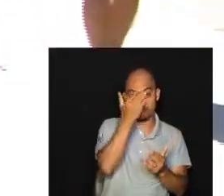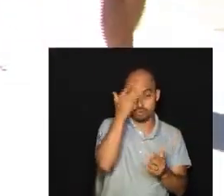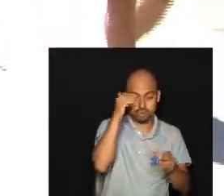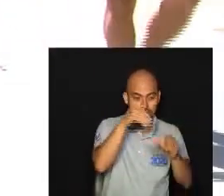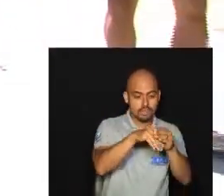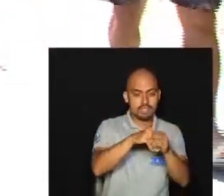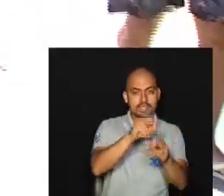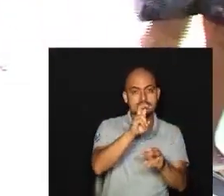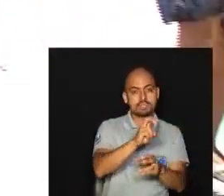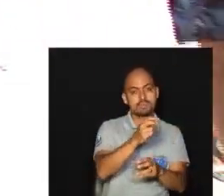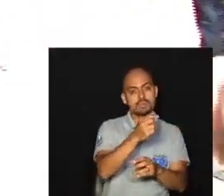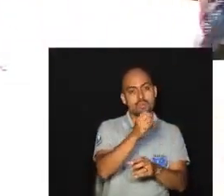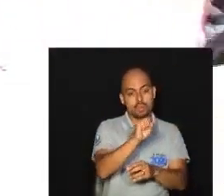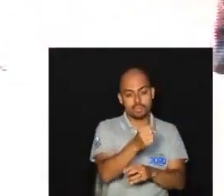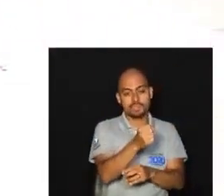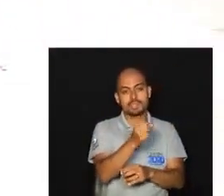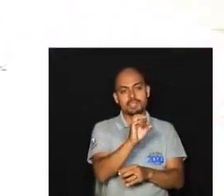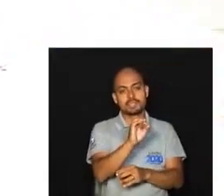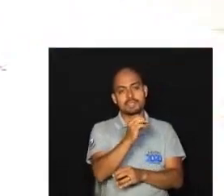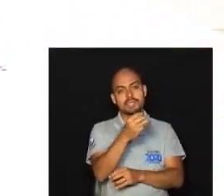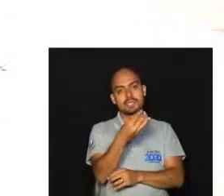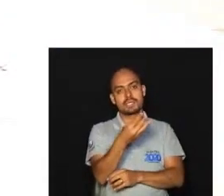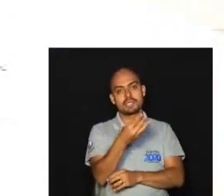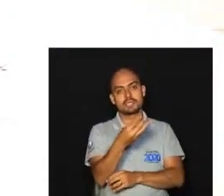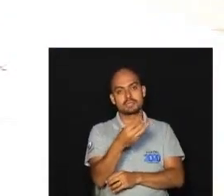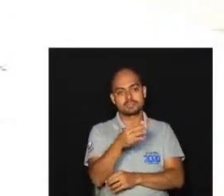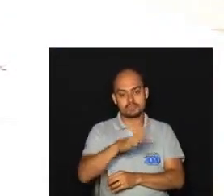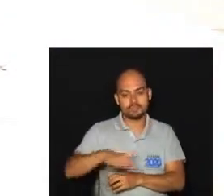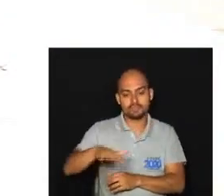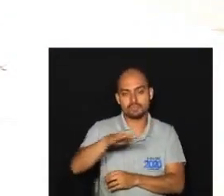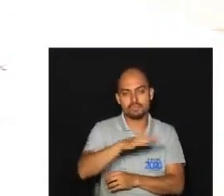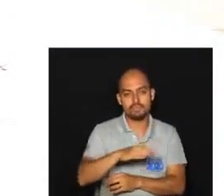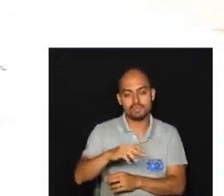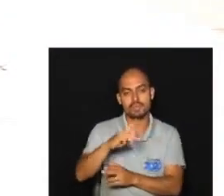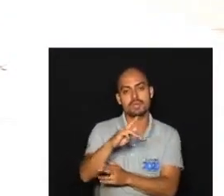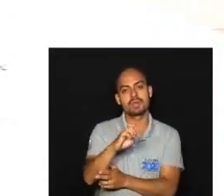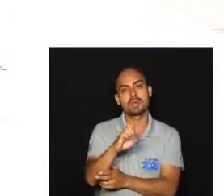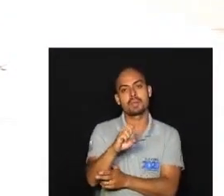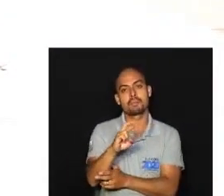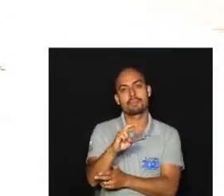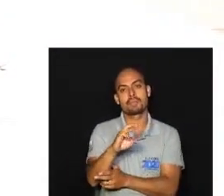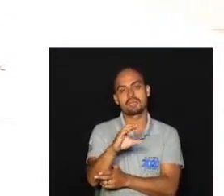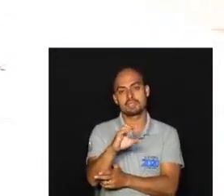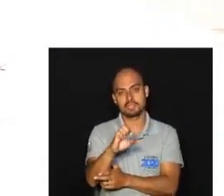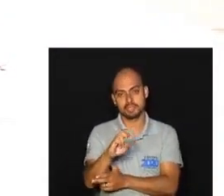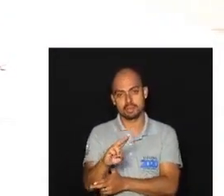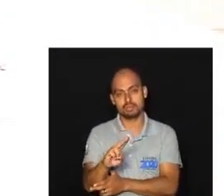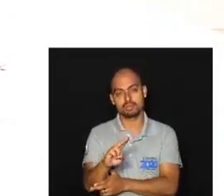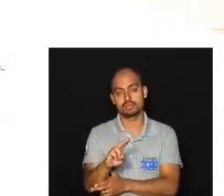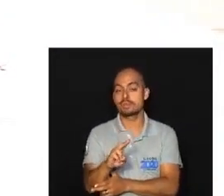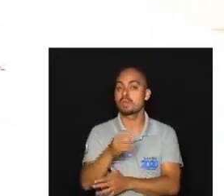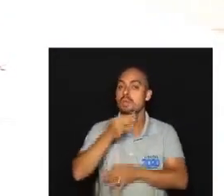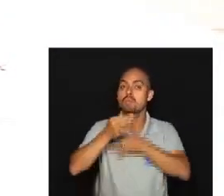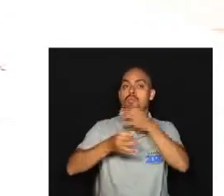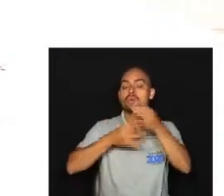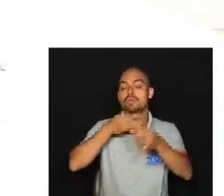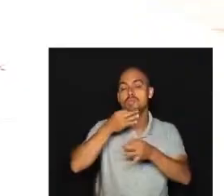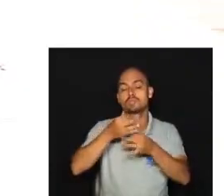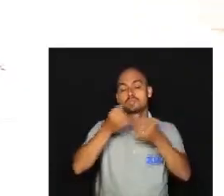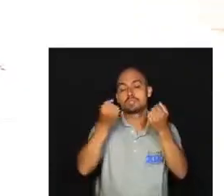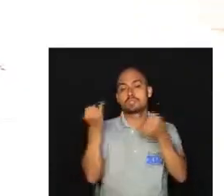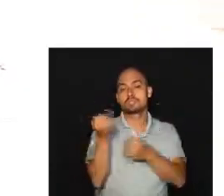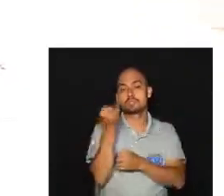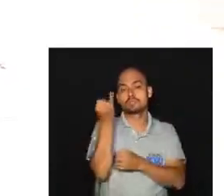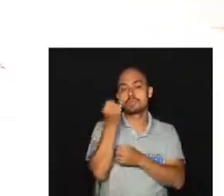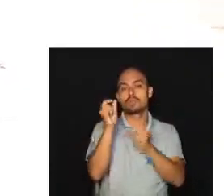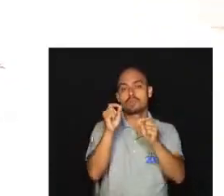zona 379, que fica na Vila Perseu Leite de Barros. É importante salientar, você que precisa